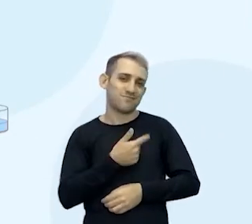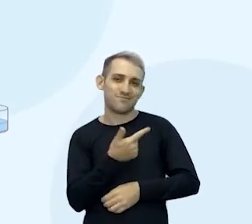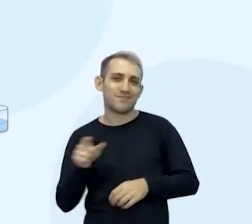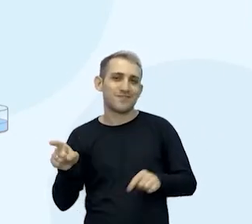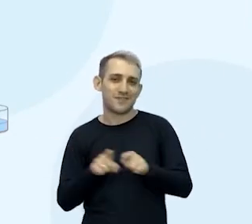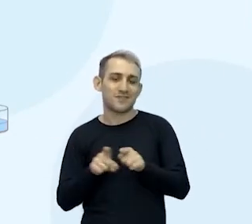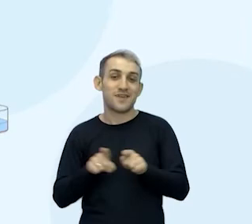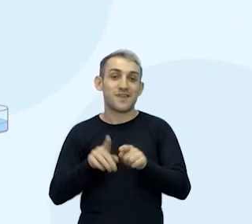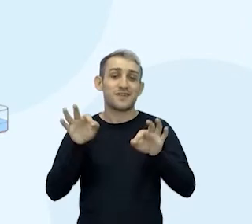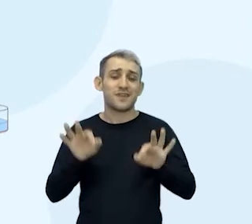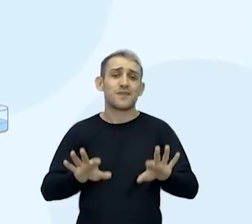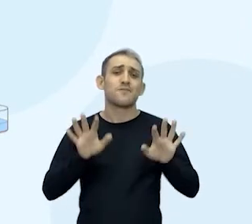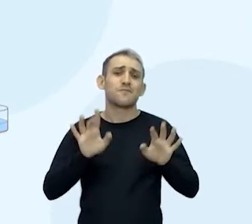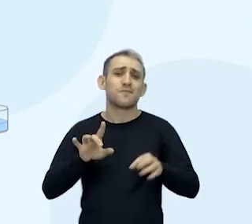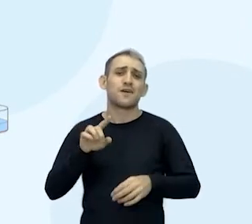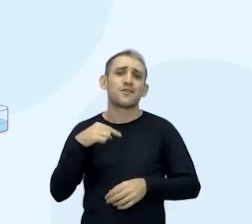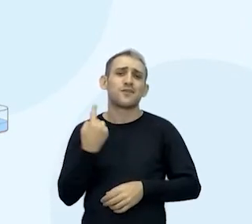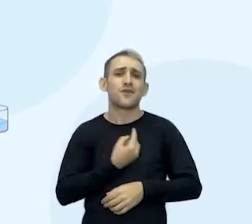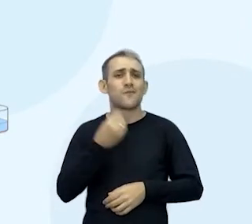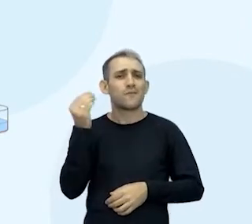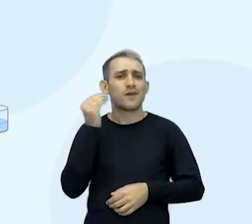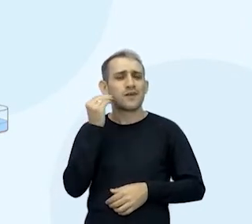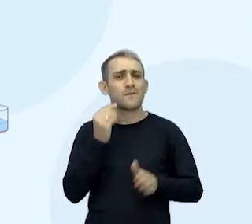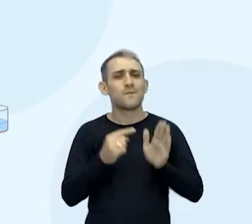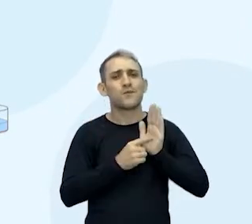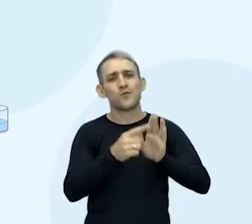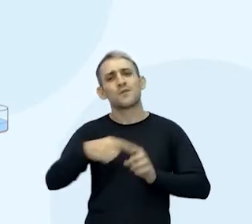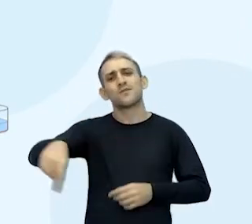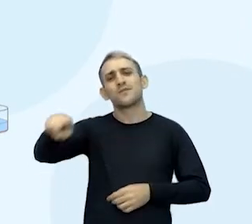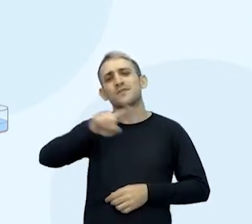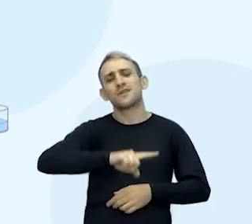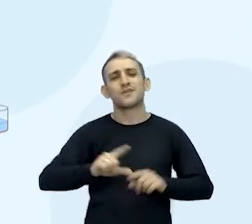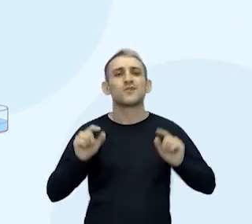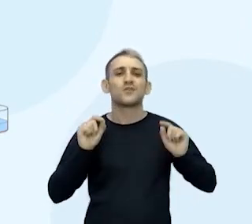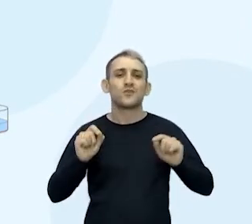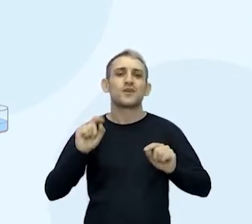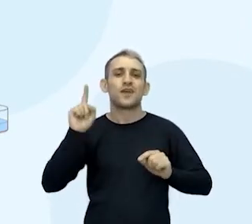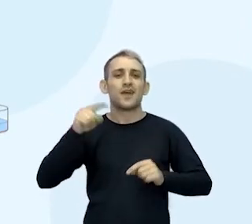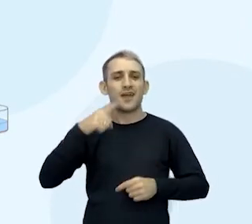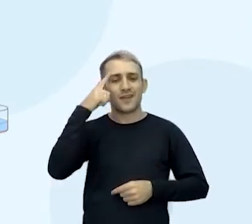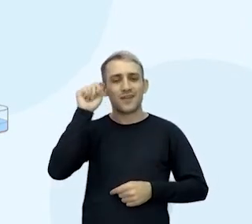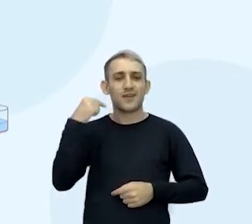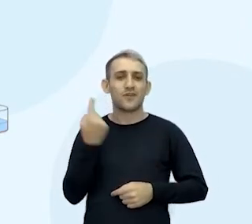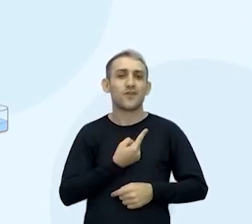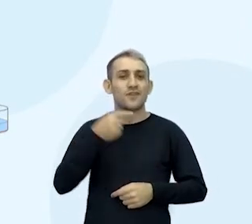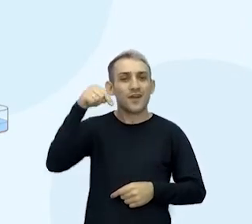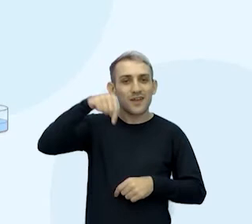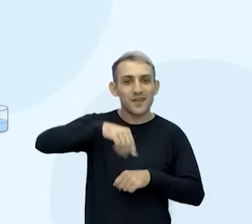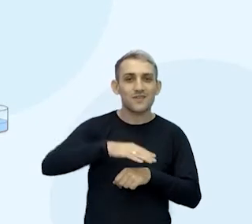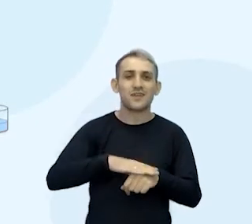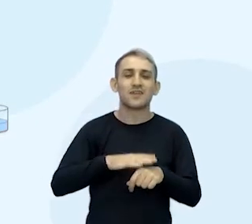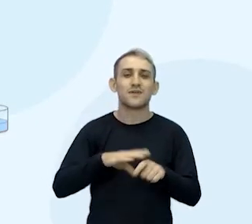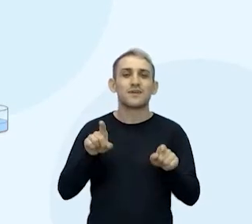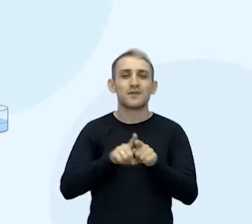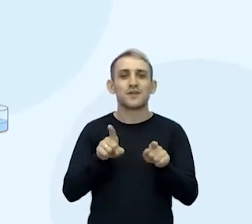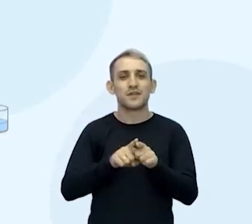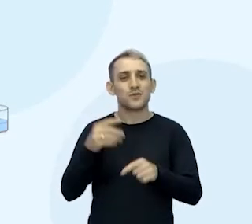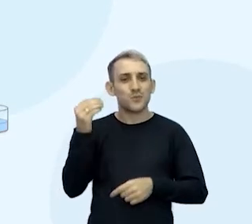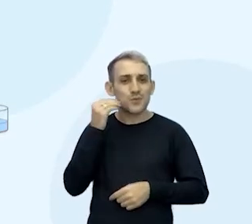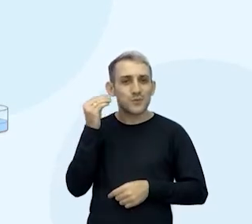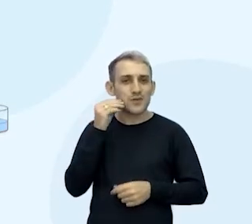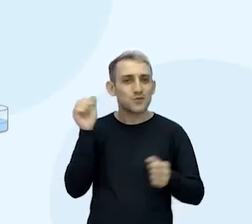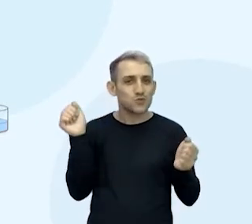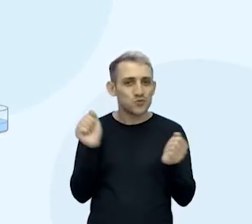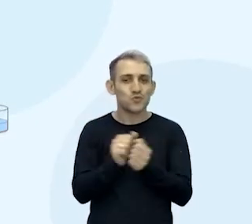eu colocar. Legal, né? Mas o experimento eu mostrei pra vocês. É exatamente essa ideia que a gente vai trazer hoje pra